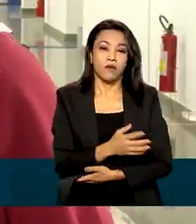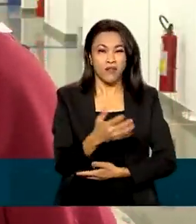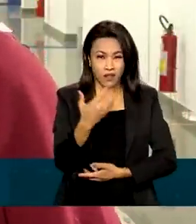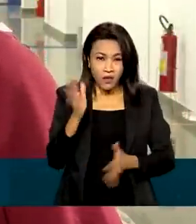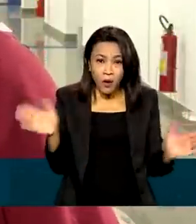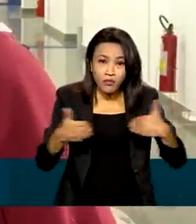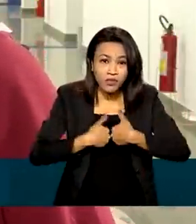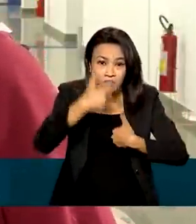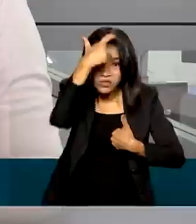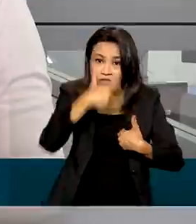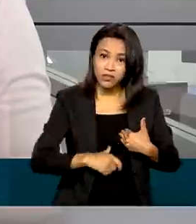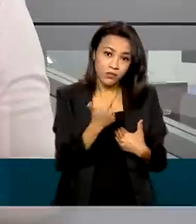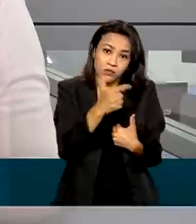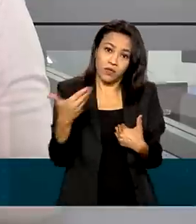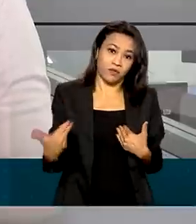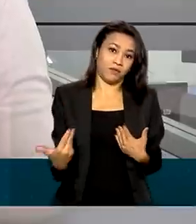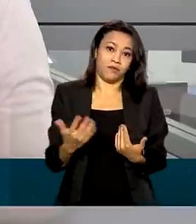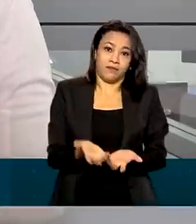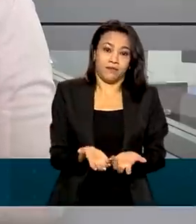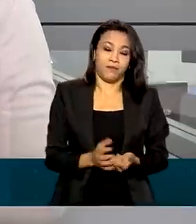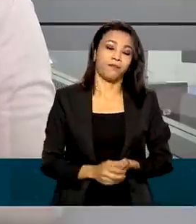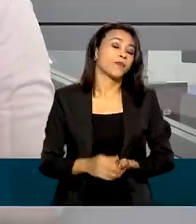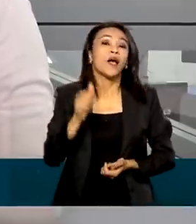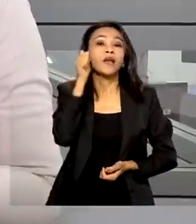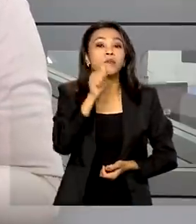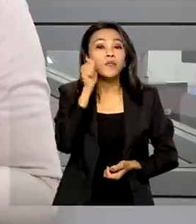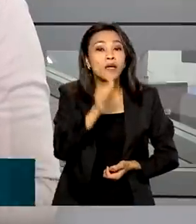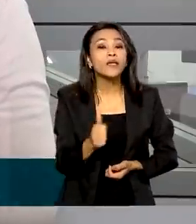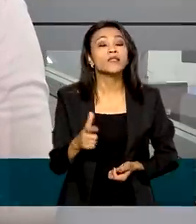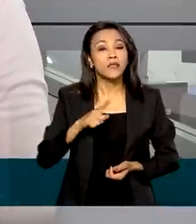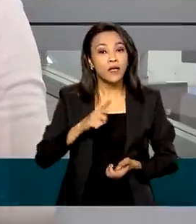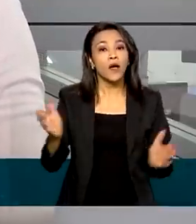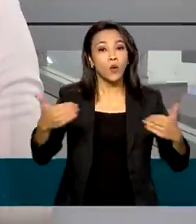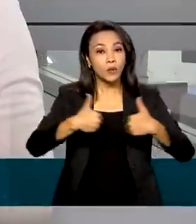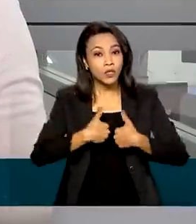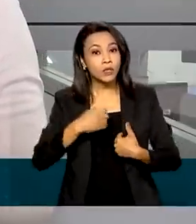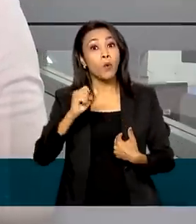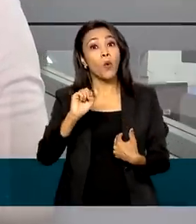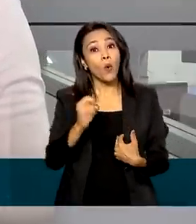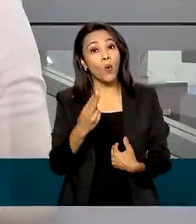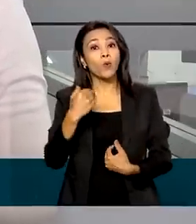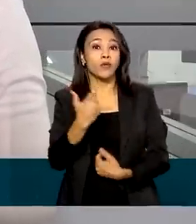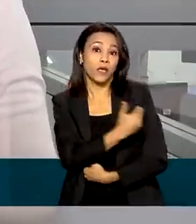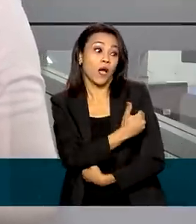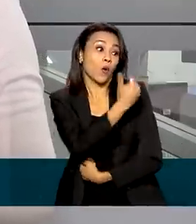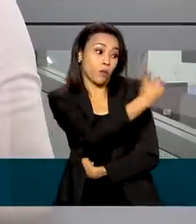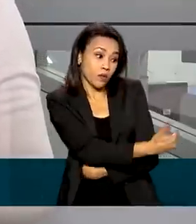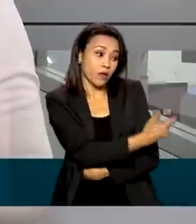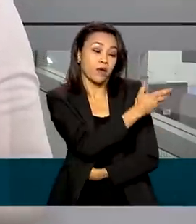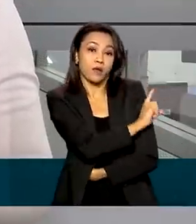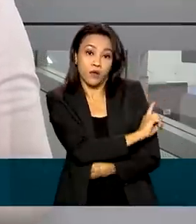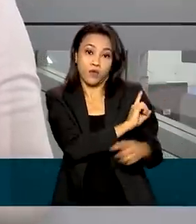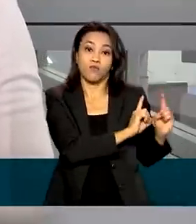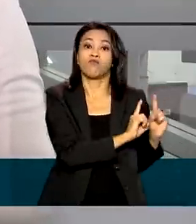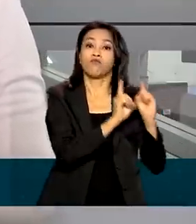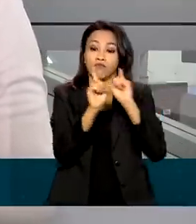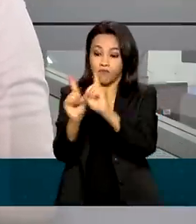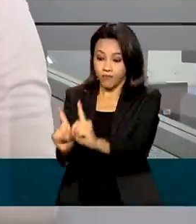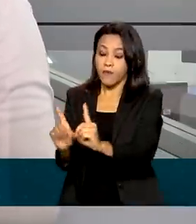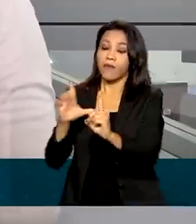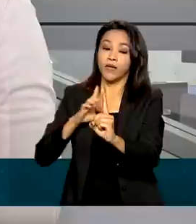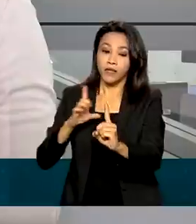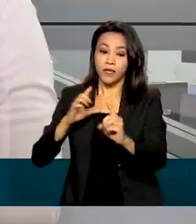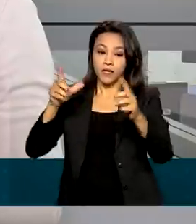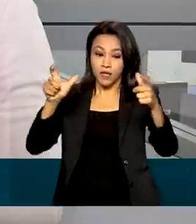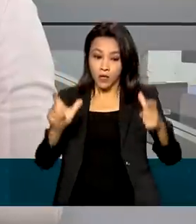apresenta isso. As mulheres com autismo ou que acompanham pessoas com transtorno também vão poder contar com um espaço